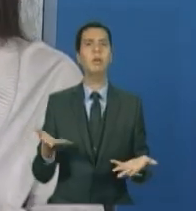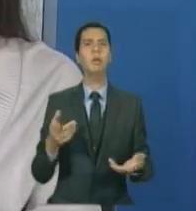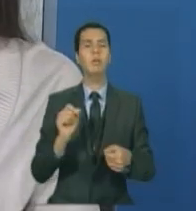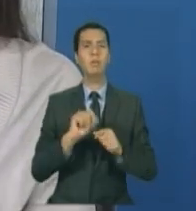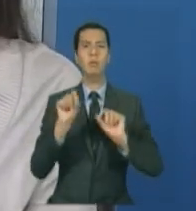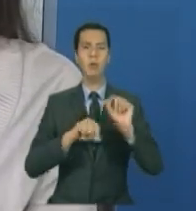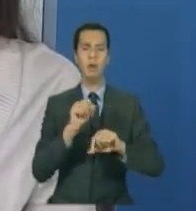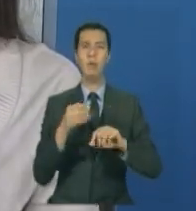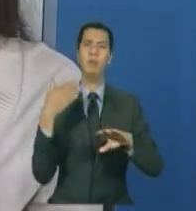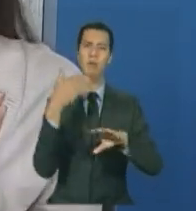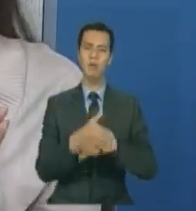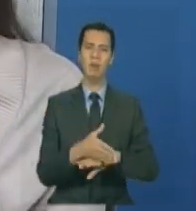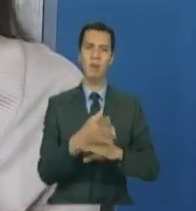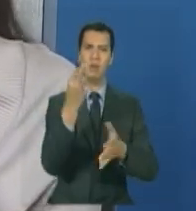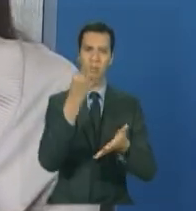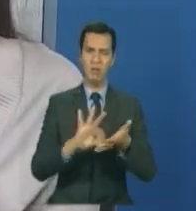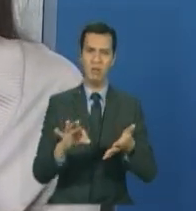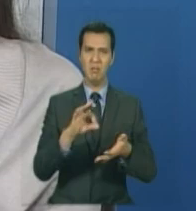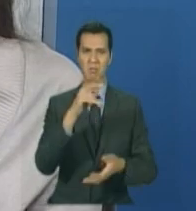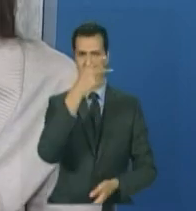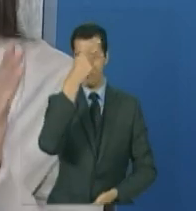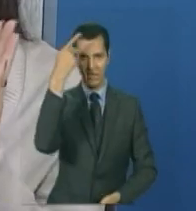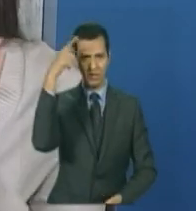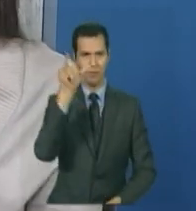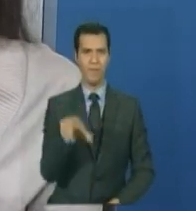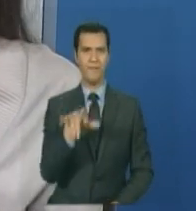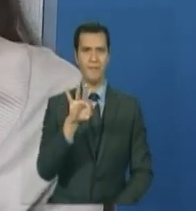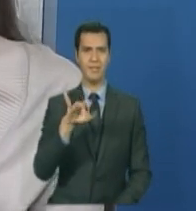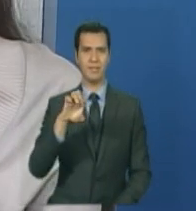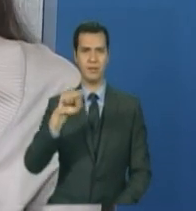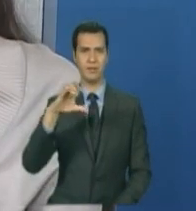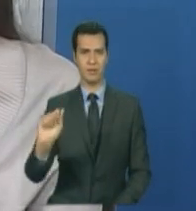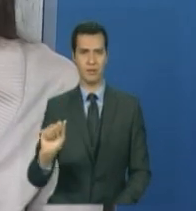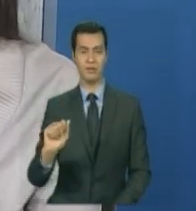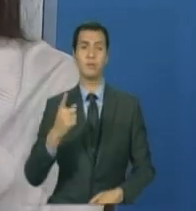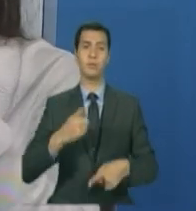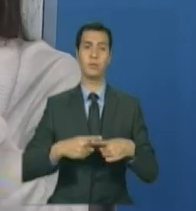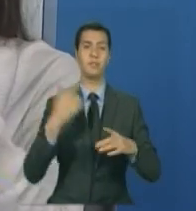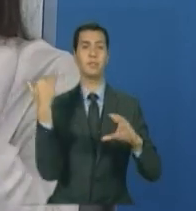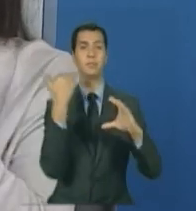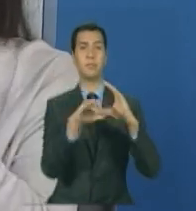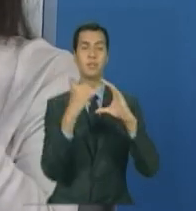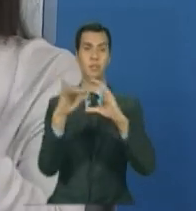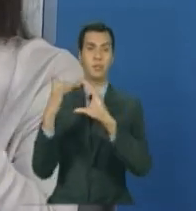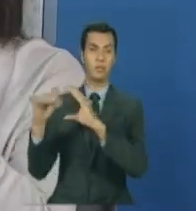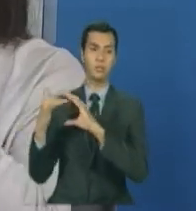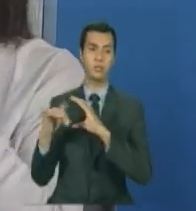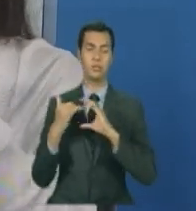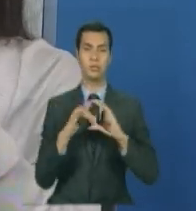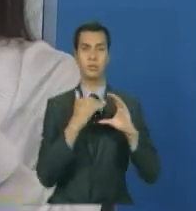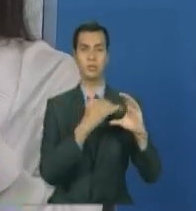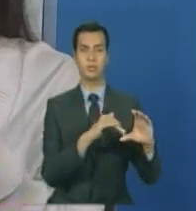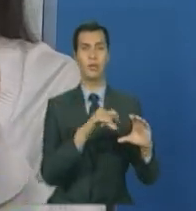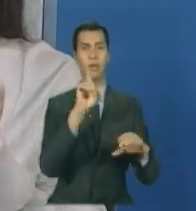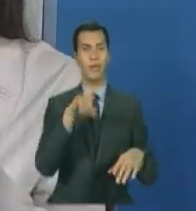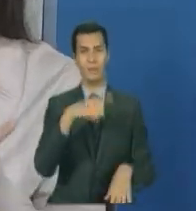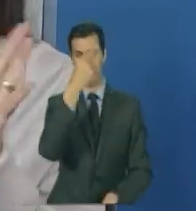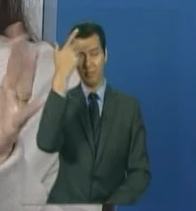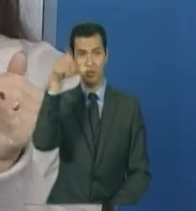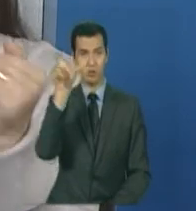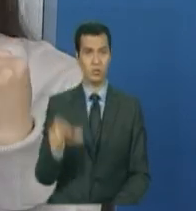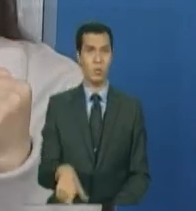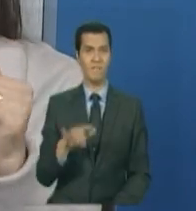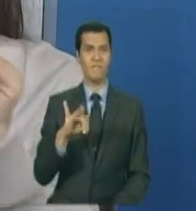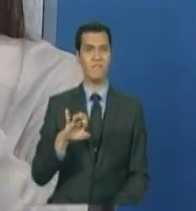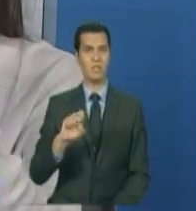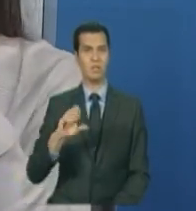cadastro de pessoa física desses gestores. Porque o e-mail que a gente enviou é para onde está no item pessoa física. Então,